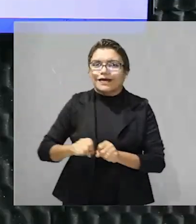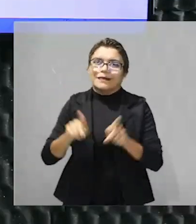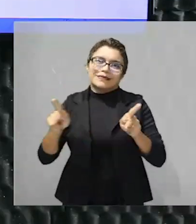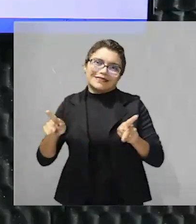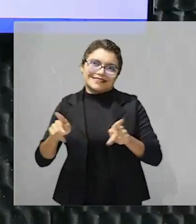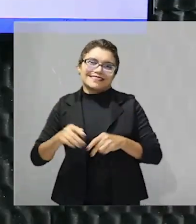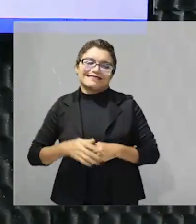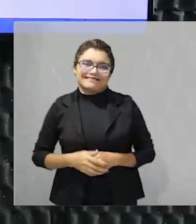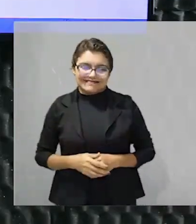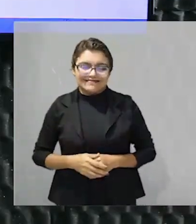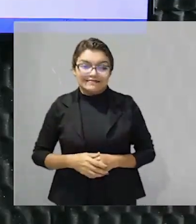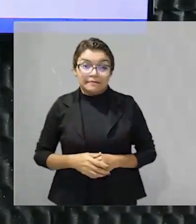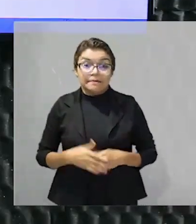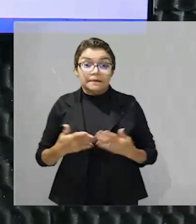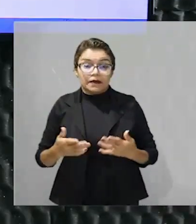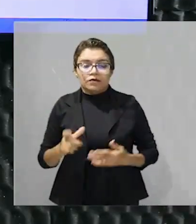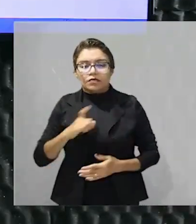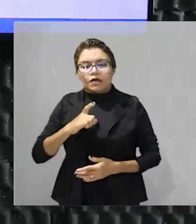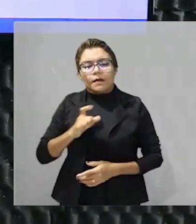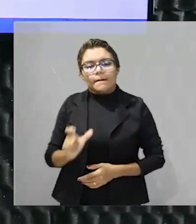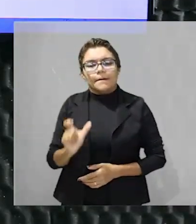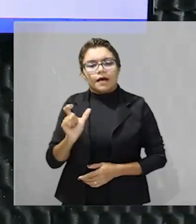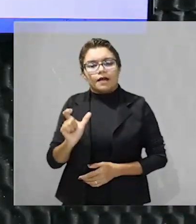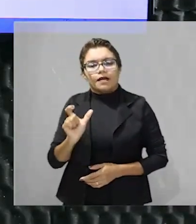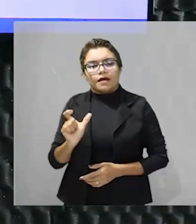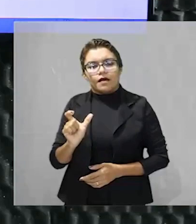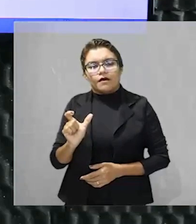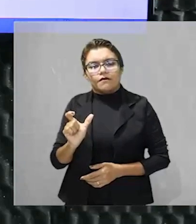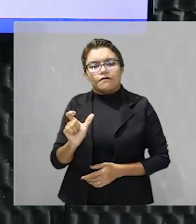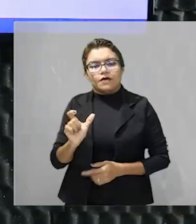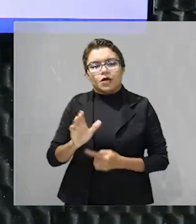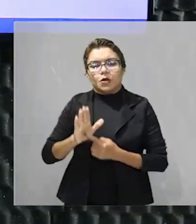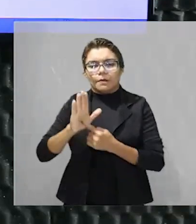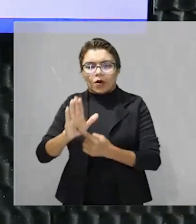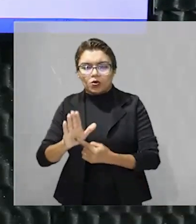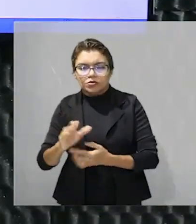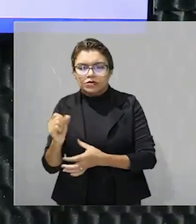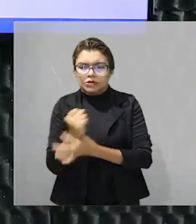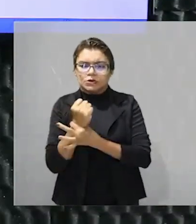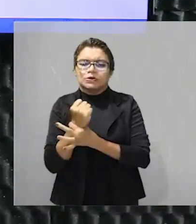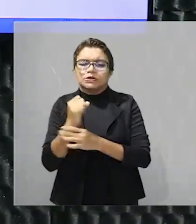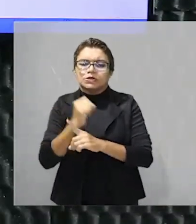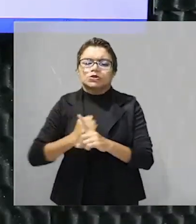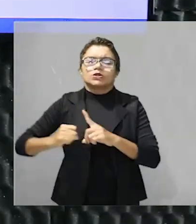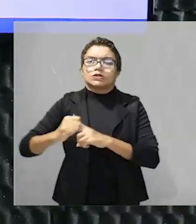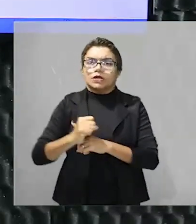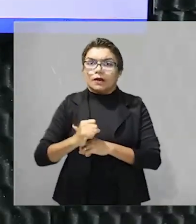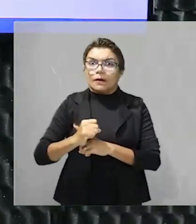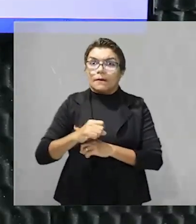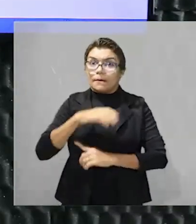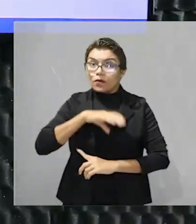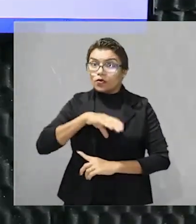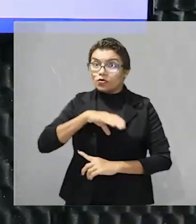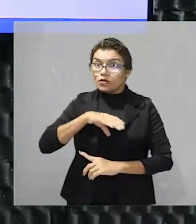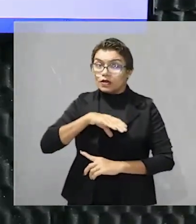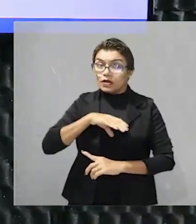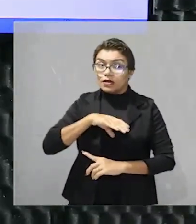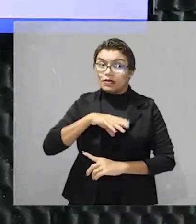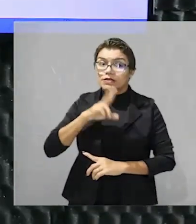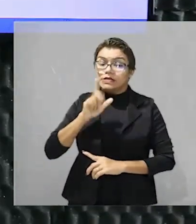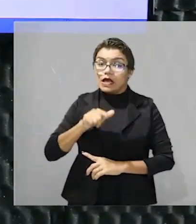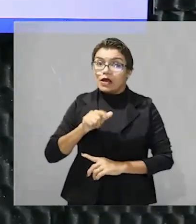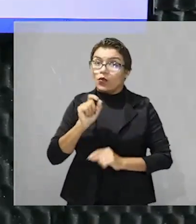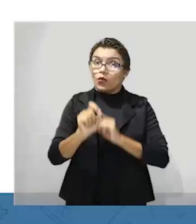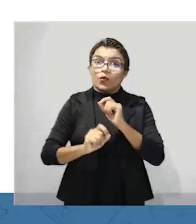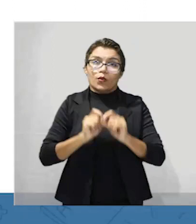Social Security, que ao pé da letra seria segurança social, em inglês, em português pode ser trazido para essa ideia